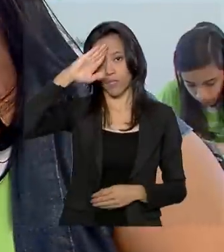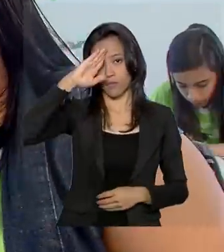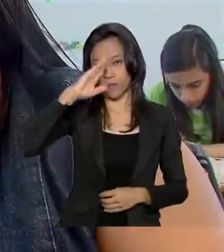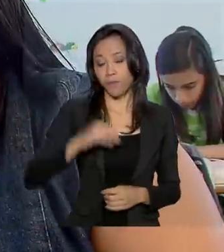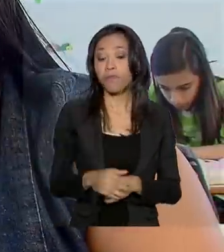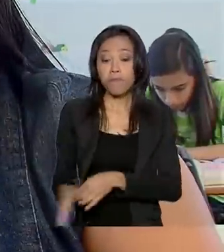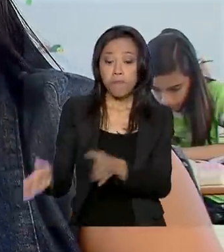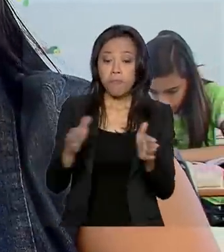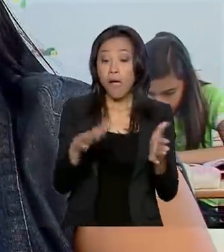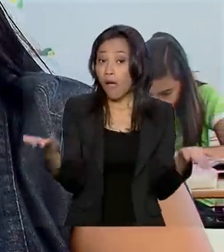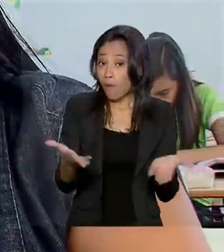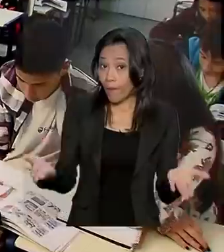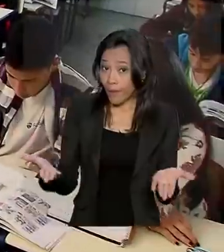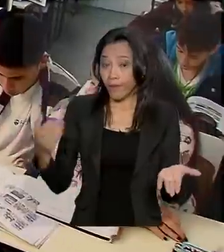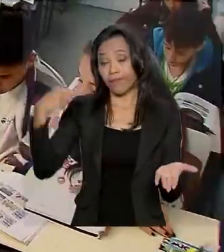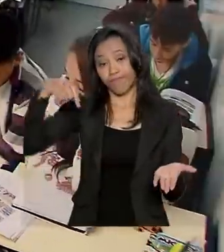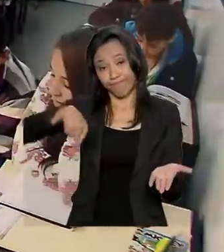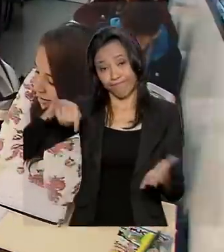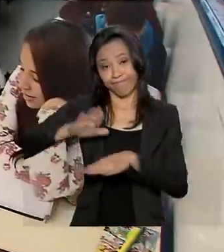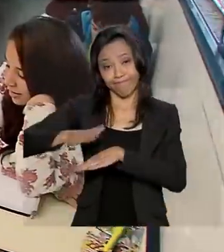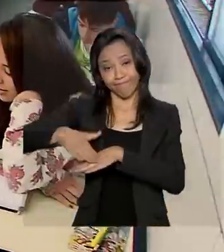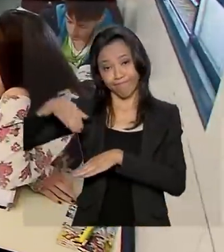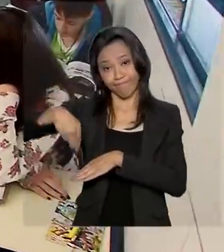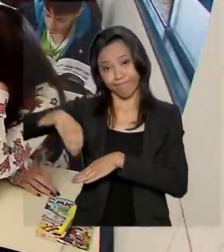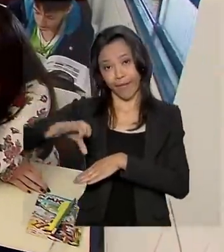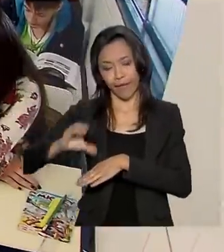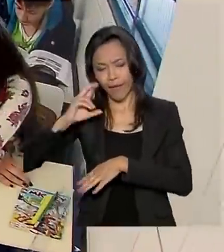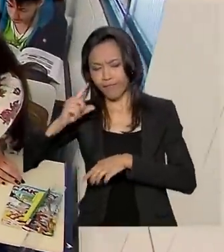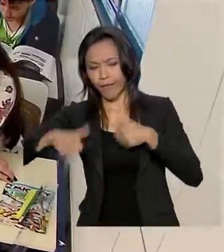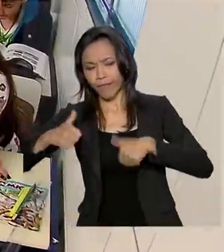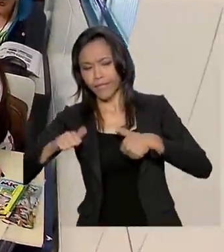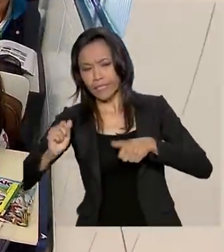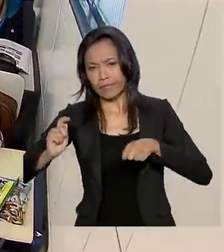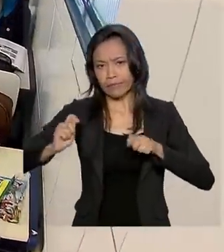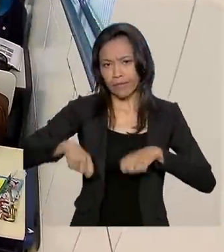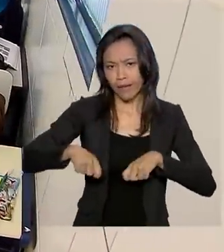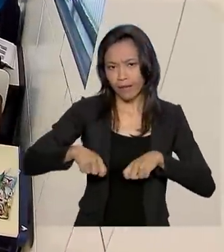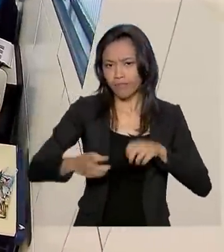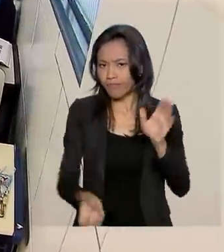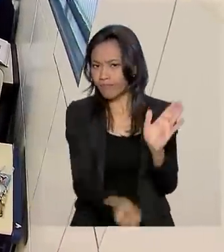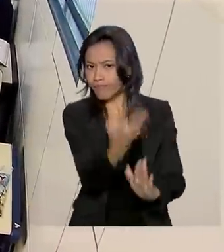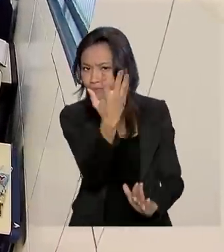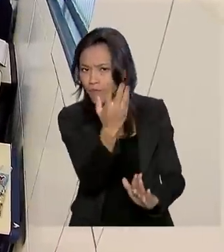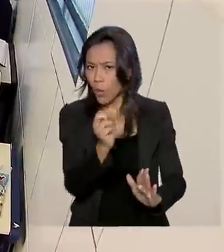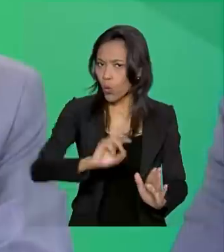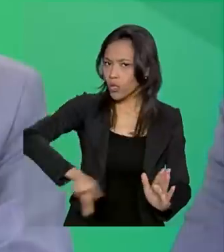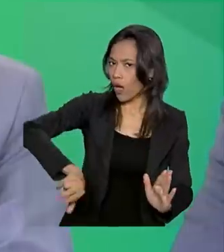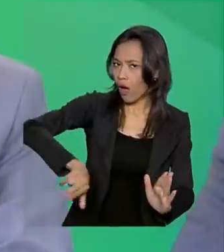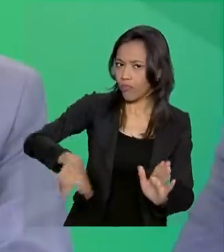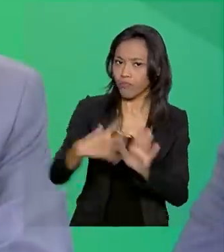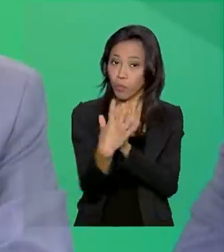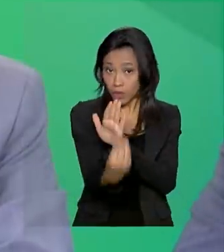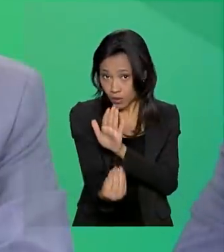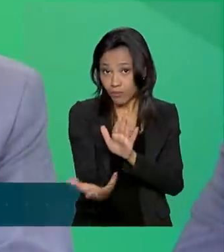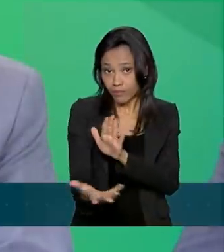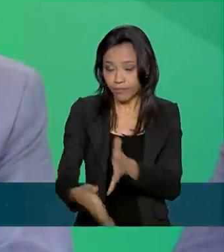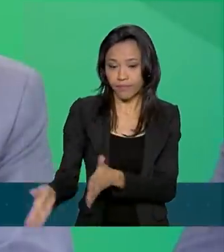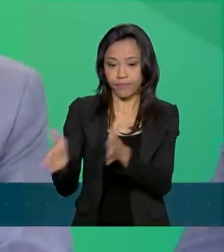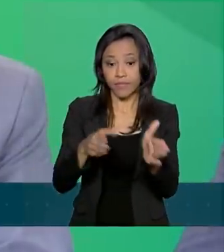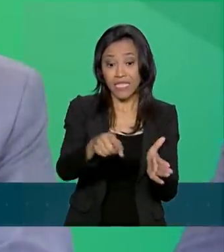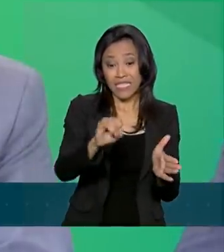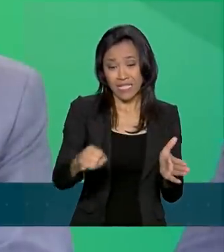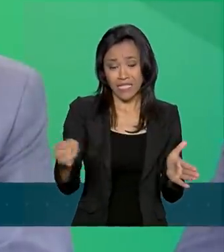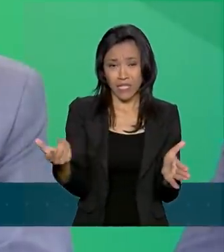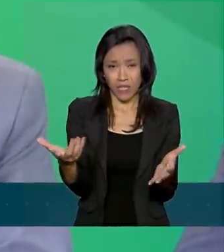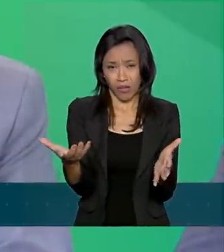analisar as propostas e a viabilidade de um município ter ou não uma escola neste modelo. Se o município é muito pequeno e o